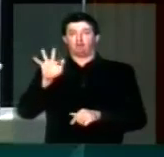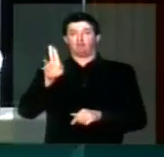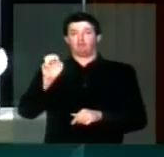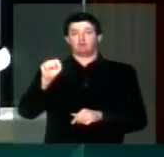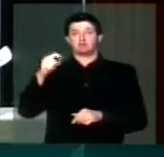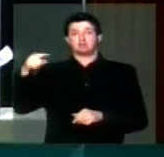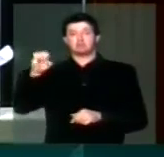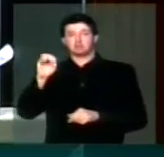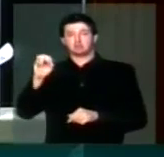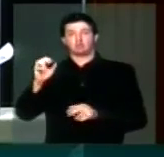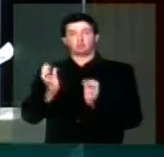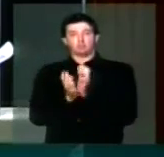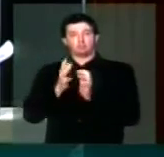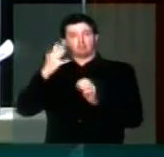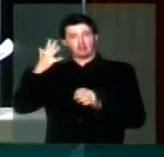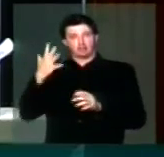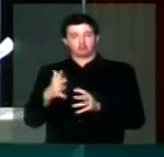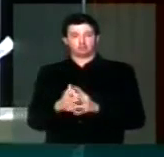fusão de partidos.